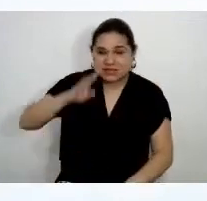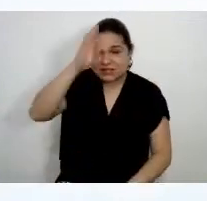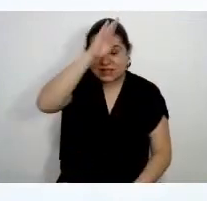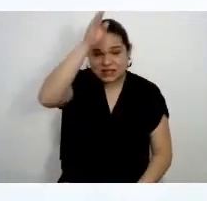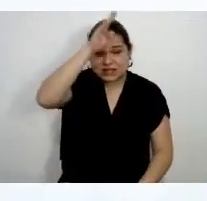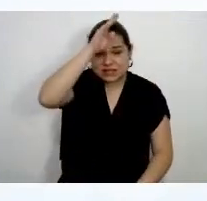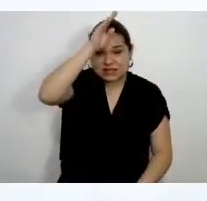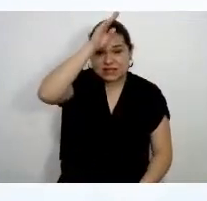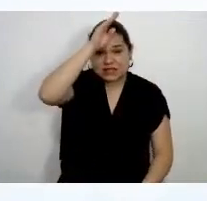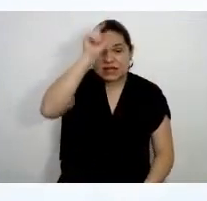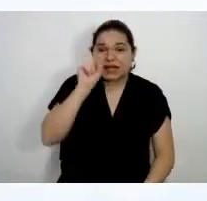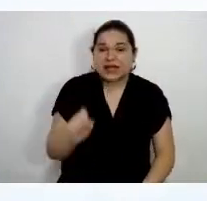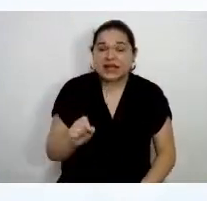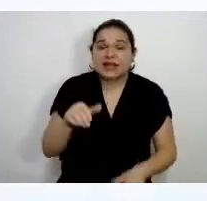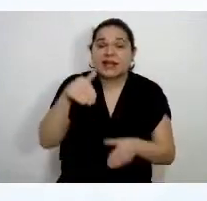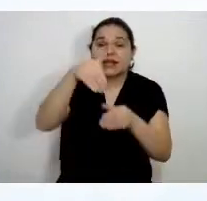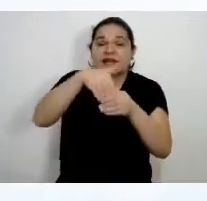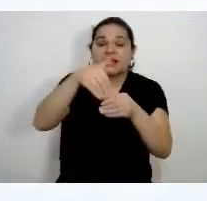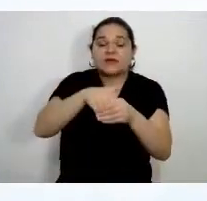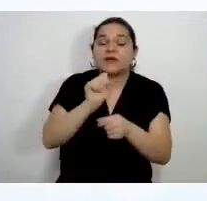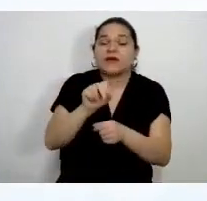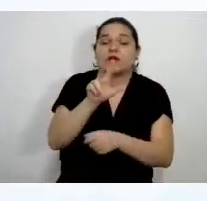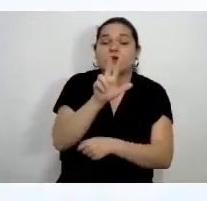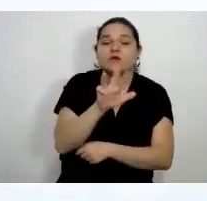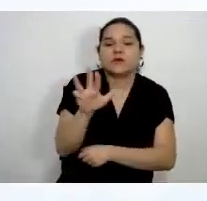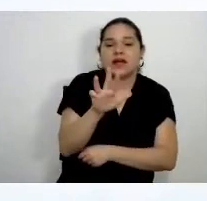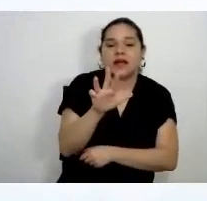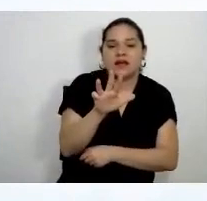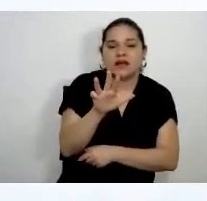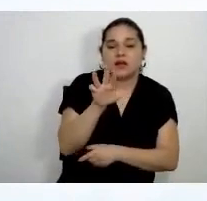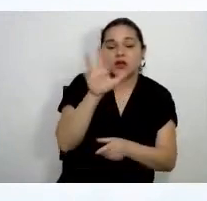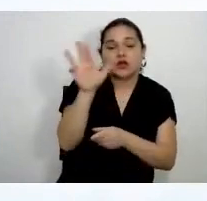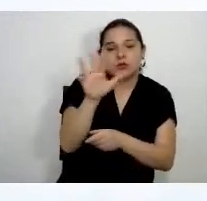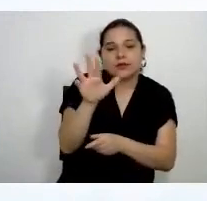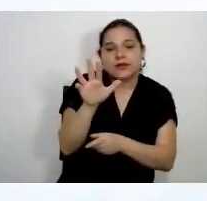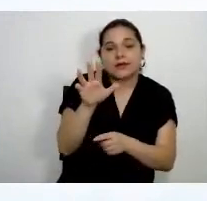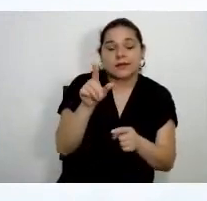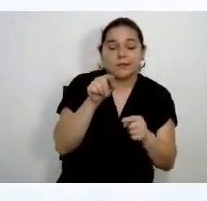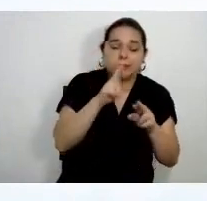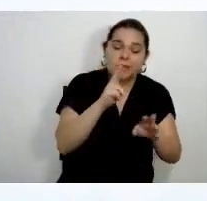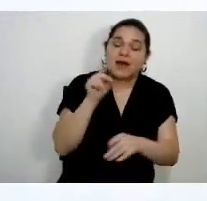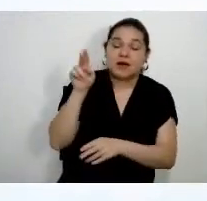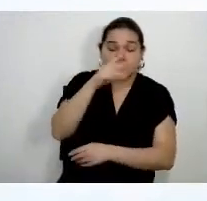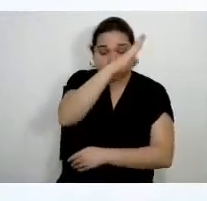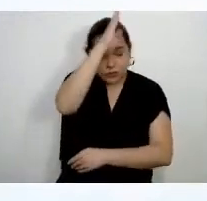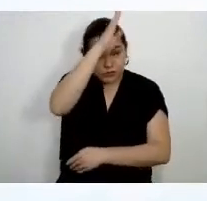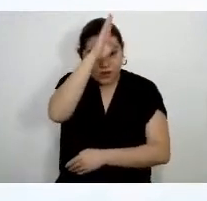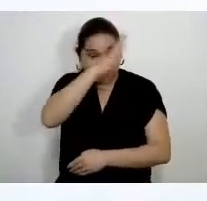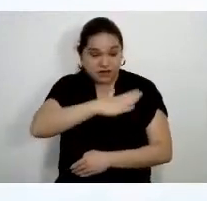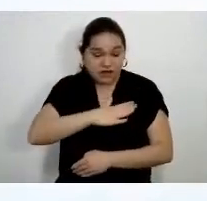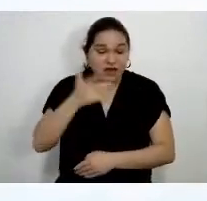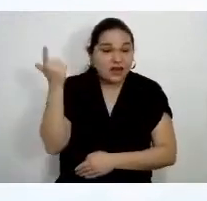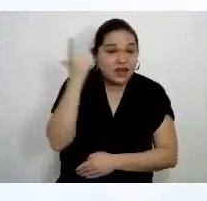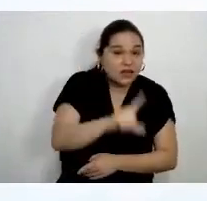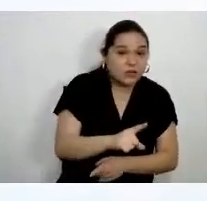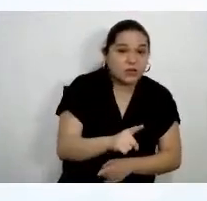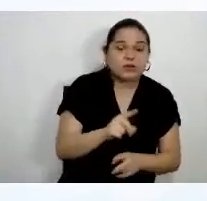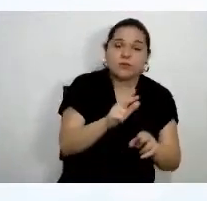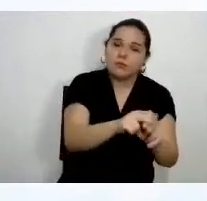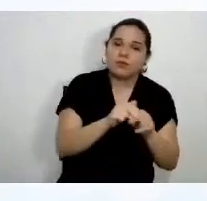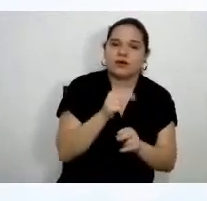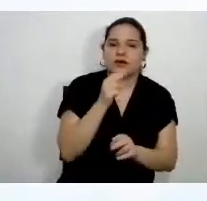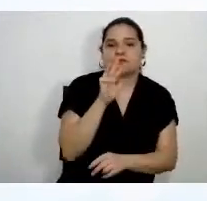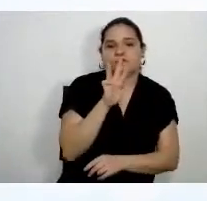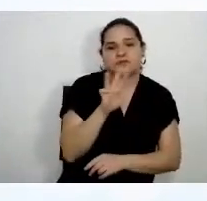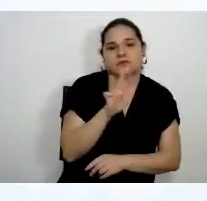Lula, ou seja, quem não gostava do Lula votou nele. Então, houve essa influência ao contrário. É o meu caso,